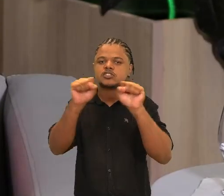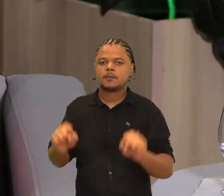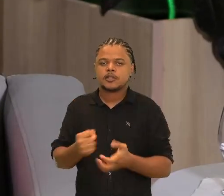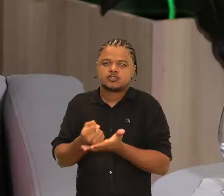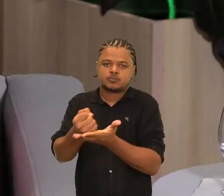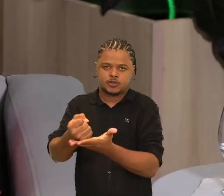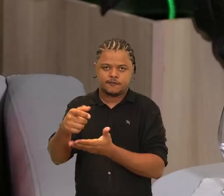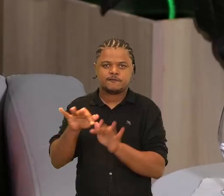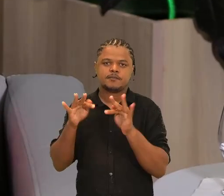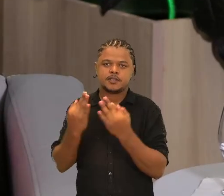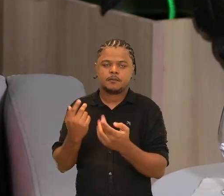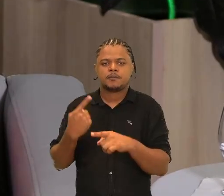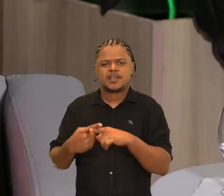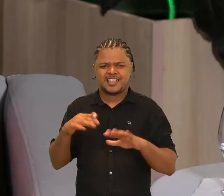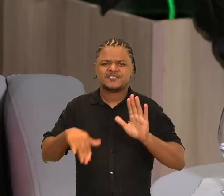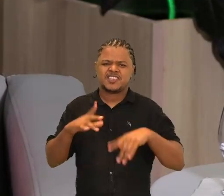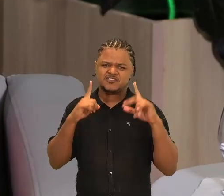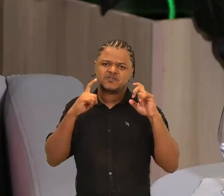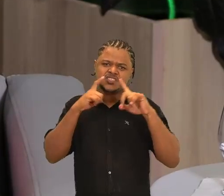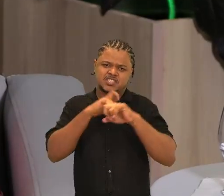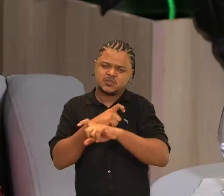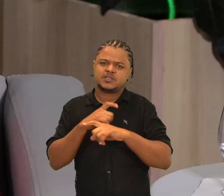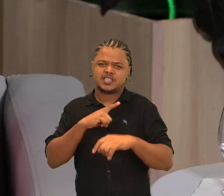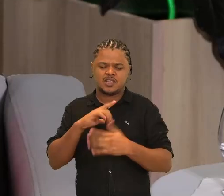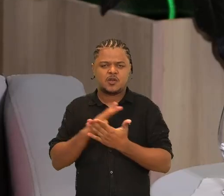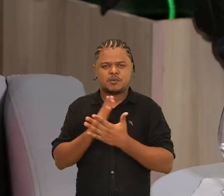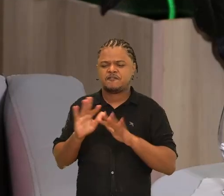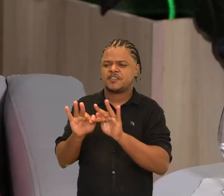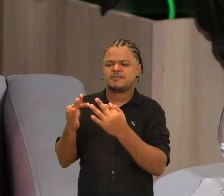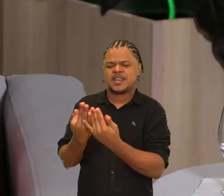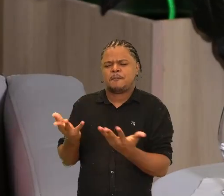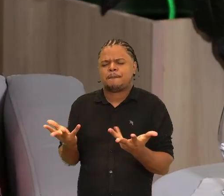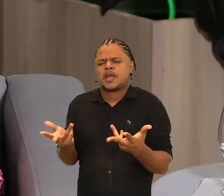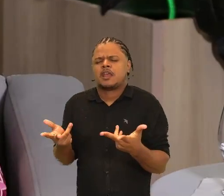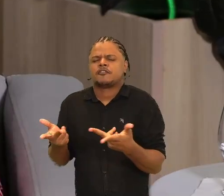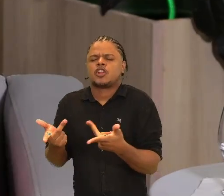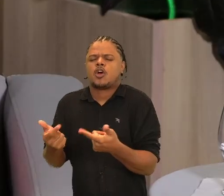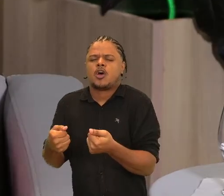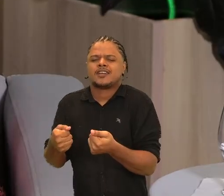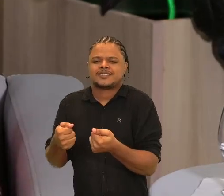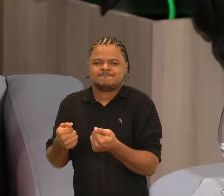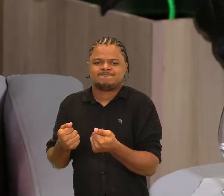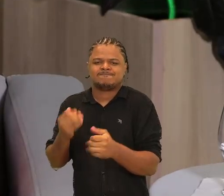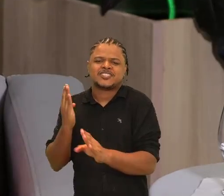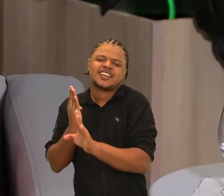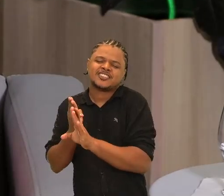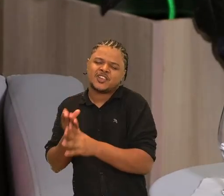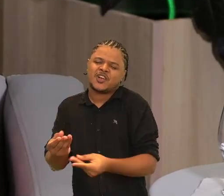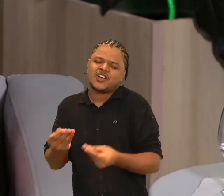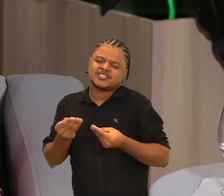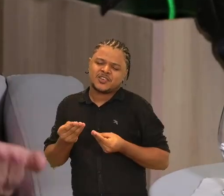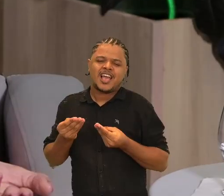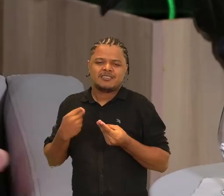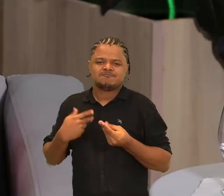família, porque nem sempre é fácil. Então, tem famílias que são maravilhosas, que recebem o diagnóstico, a gente quer, como é que a gente pode proceder,